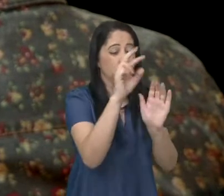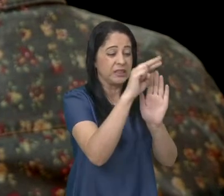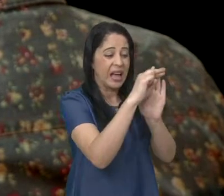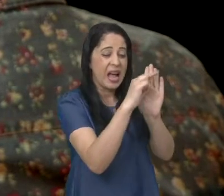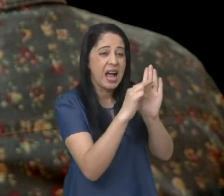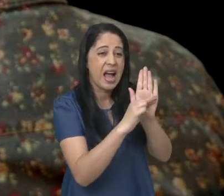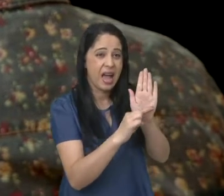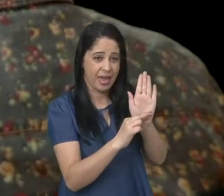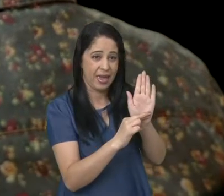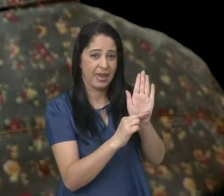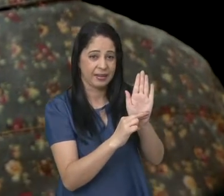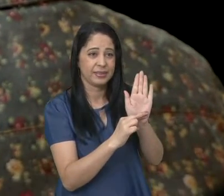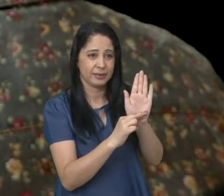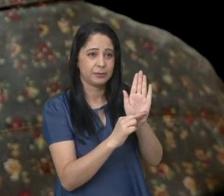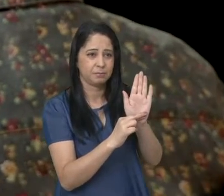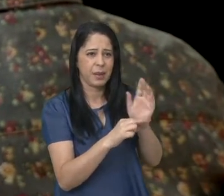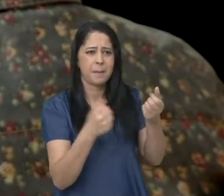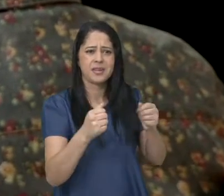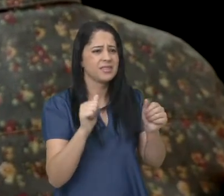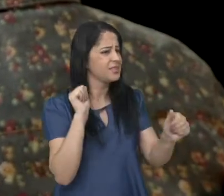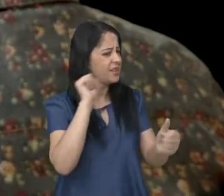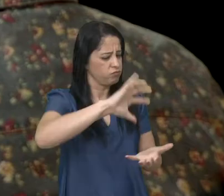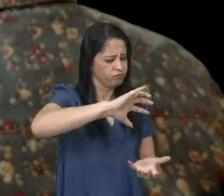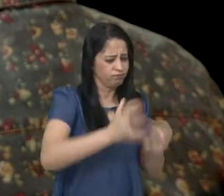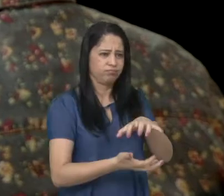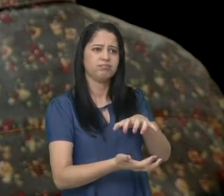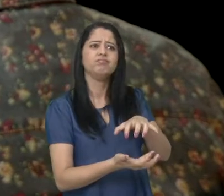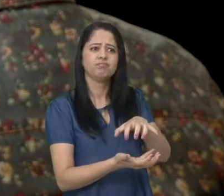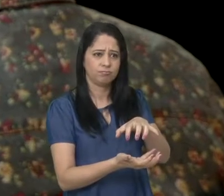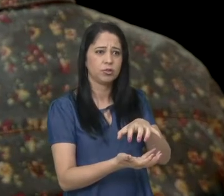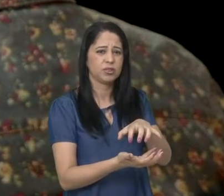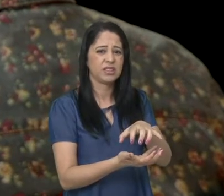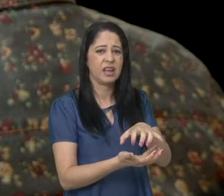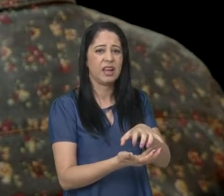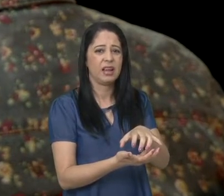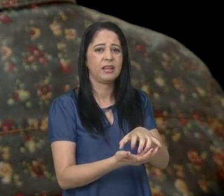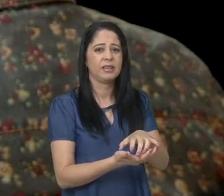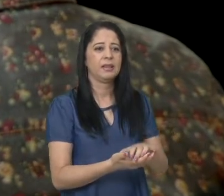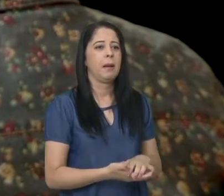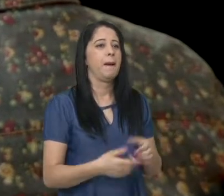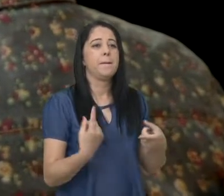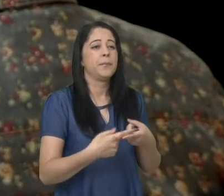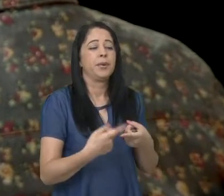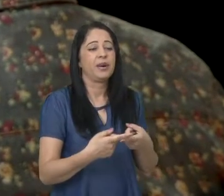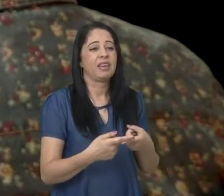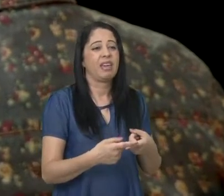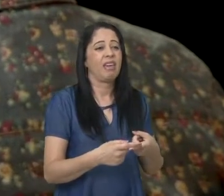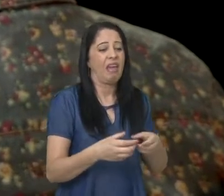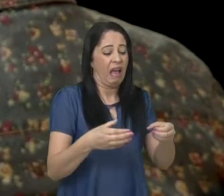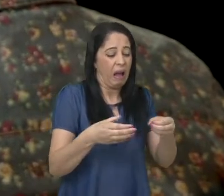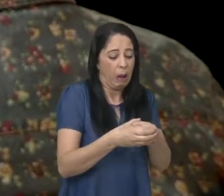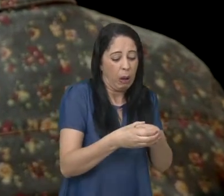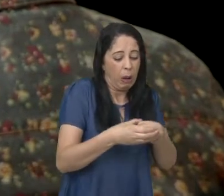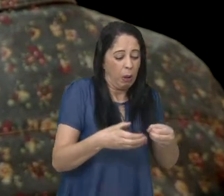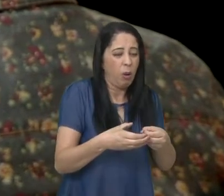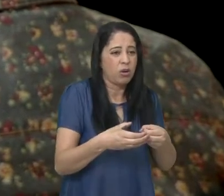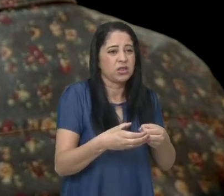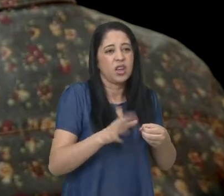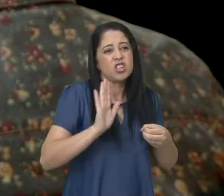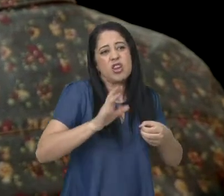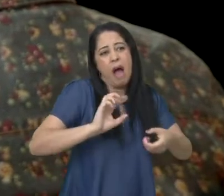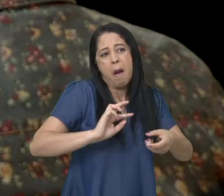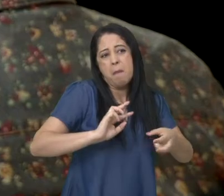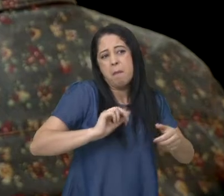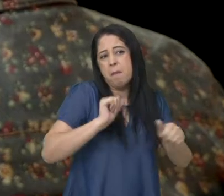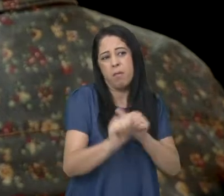eleitoral e que a gente tenha uma mudança radical para não ficar só na política de cotas, né? Porque a política de cotas já mudou